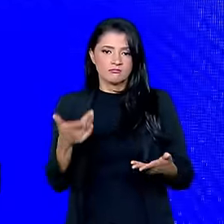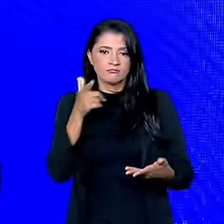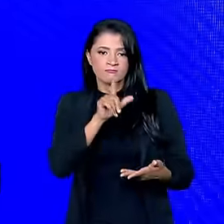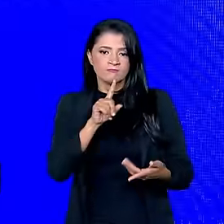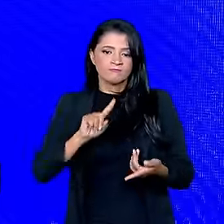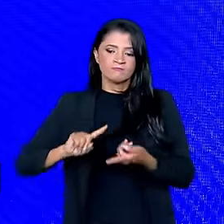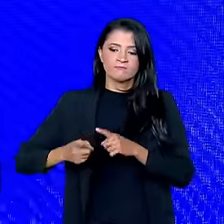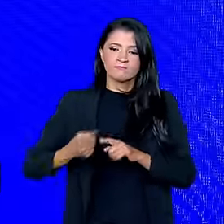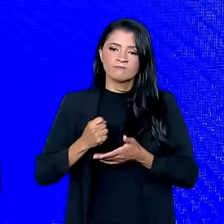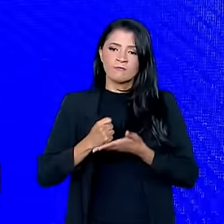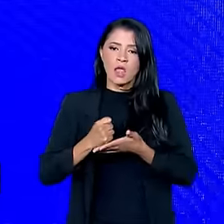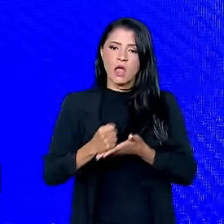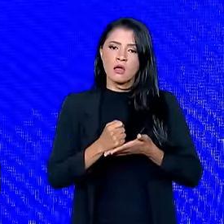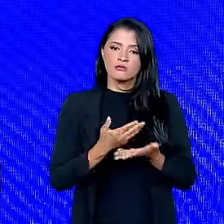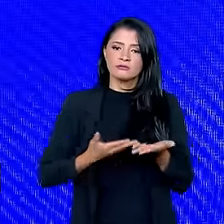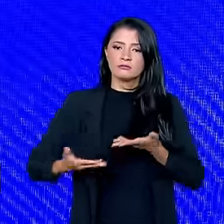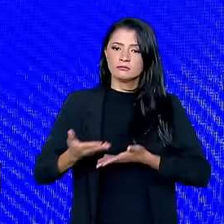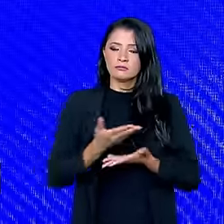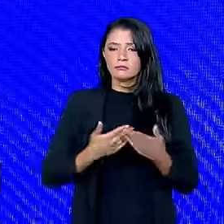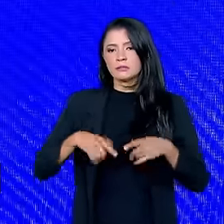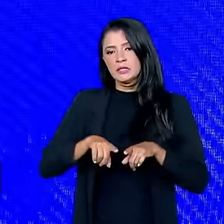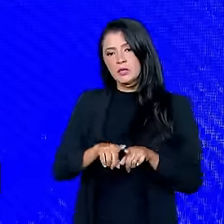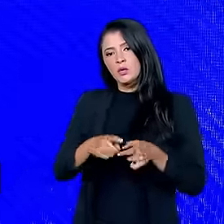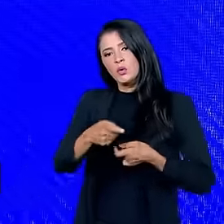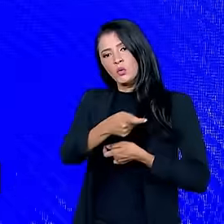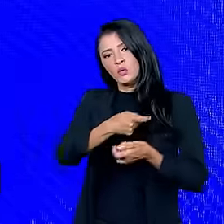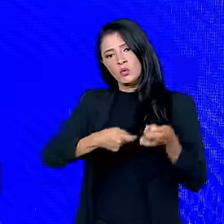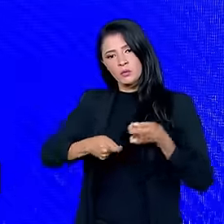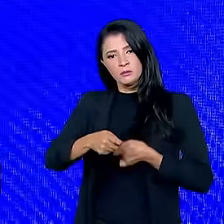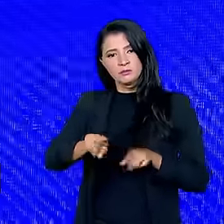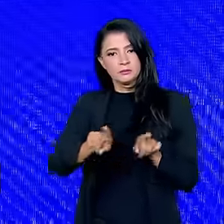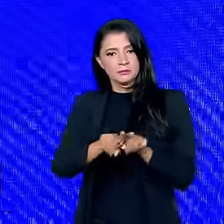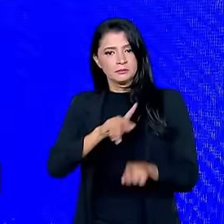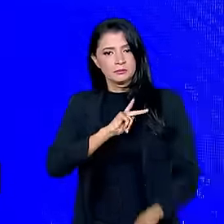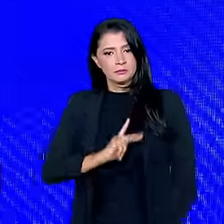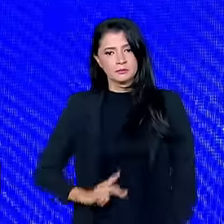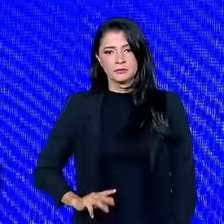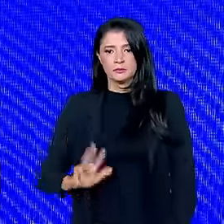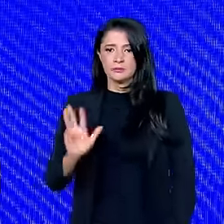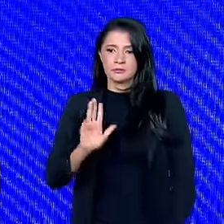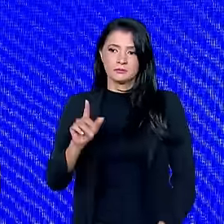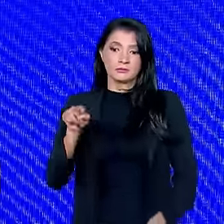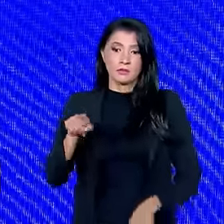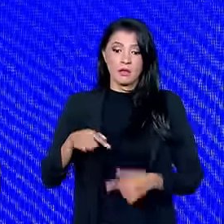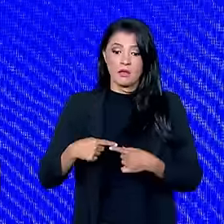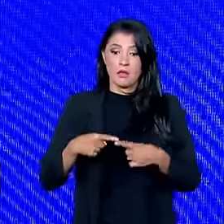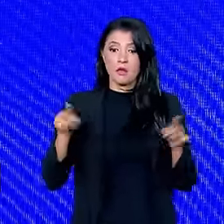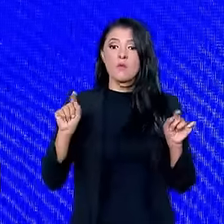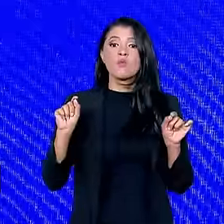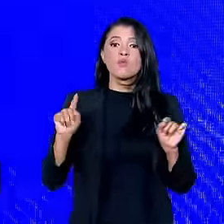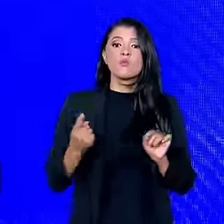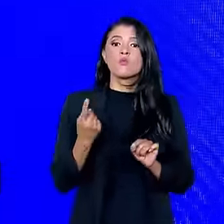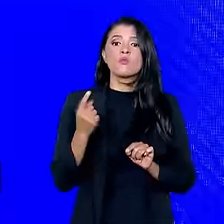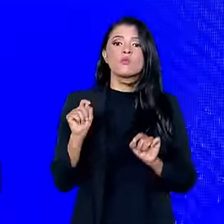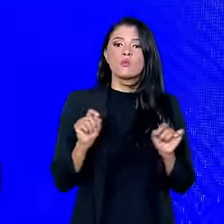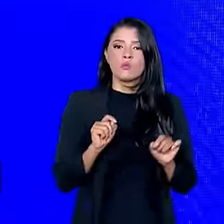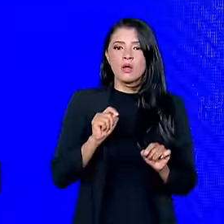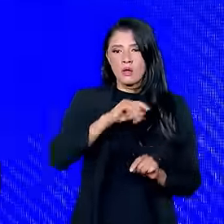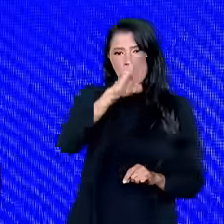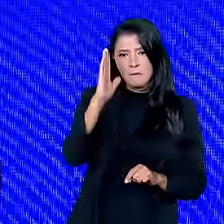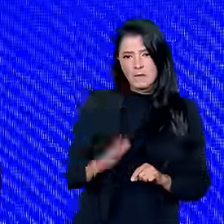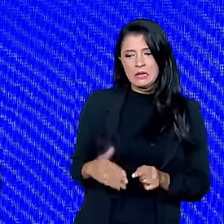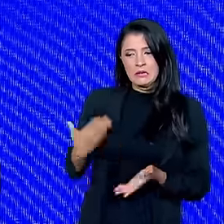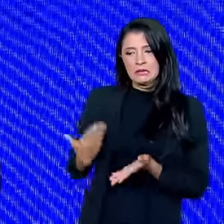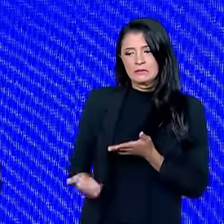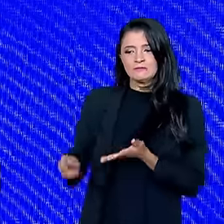estabelecer cooperação e parceria econômica. O presidente Lula está inaugurando algo que o Brasil perdeu muito